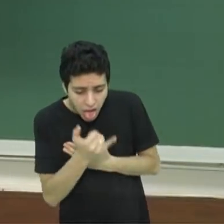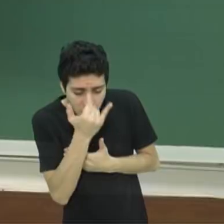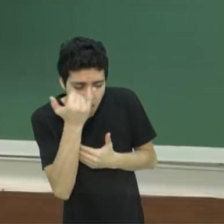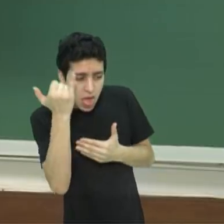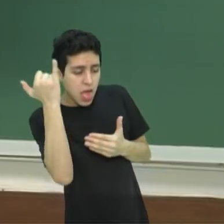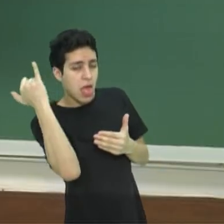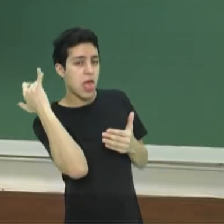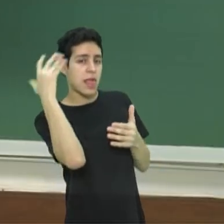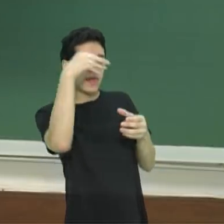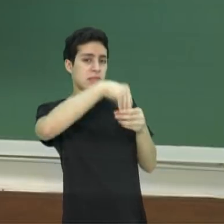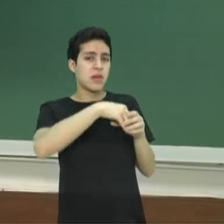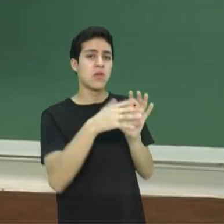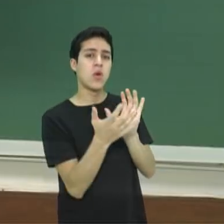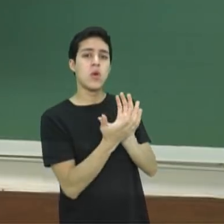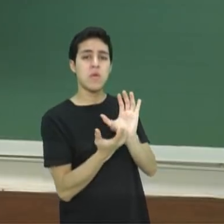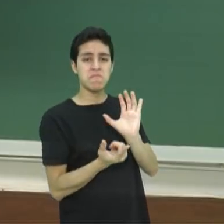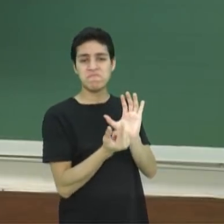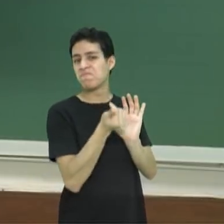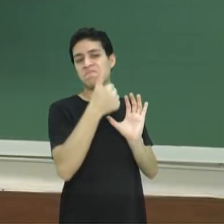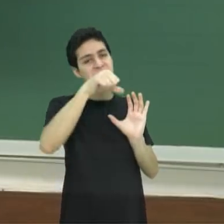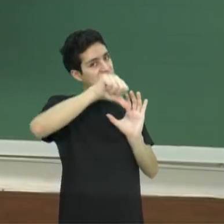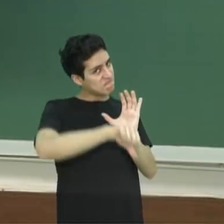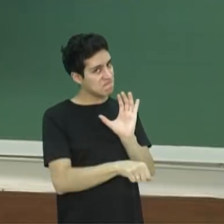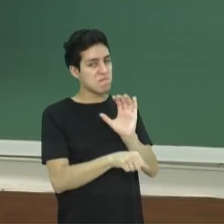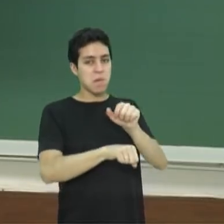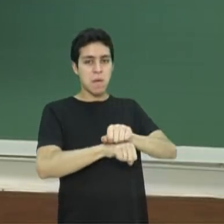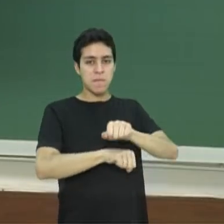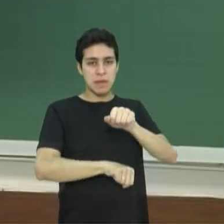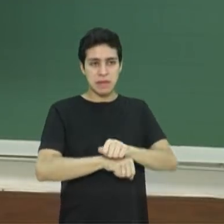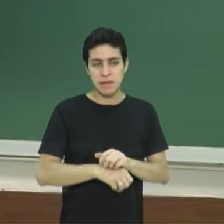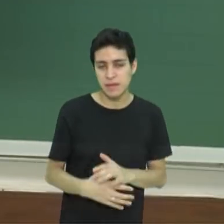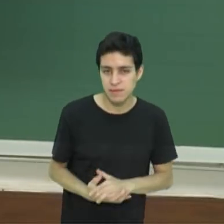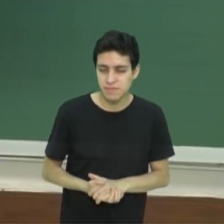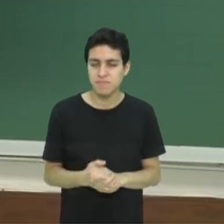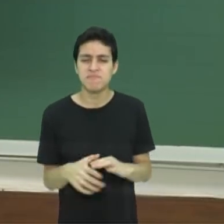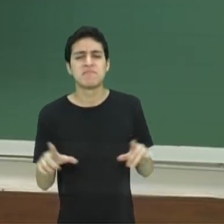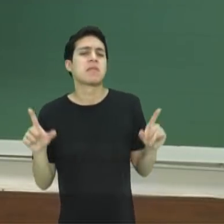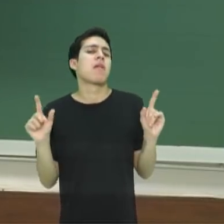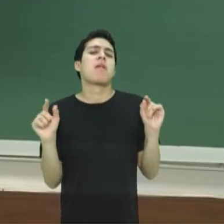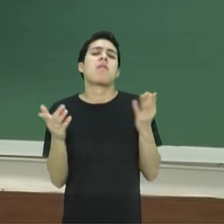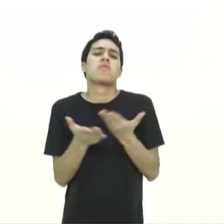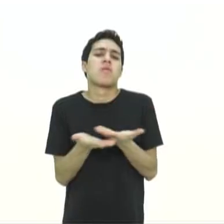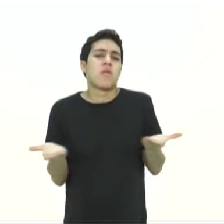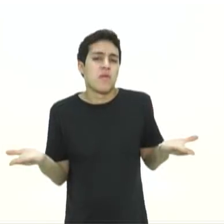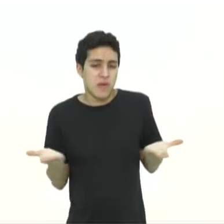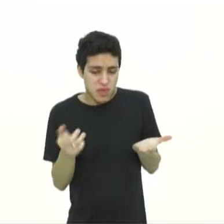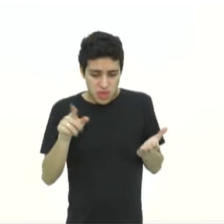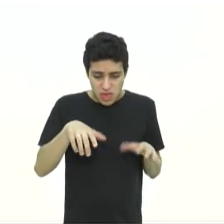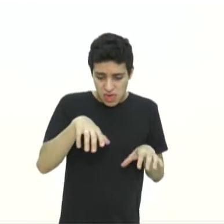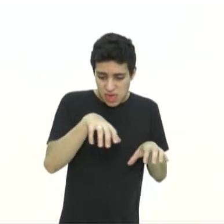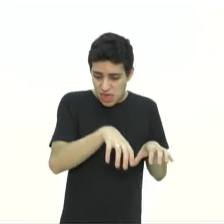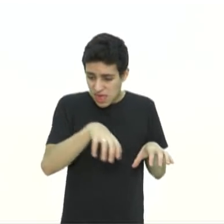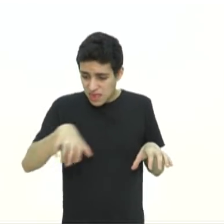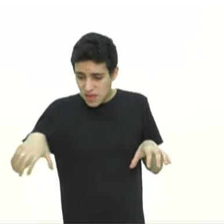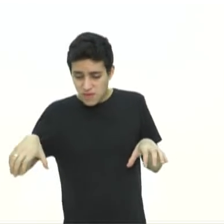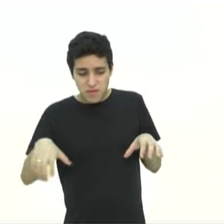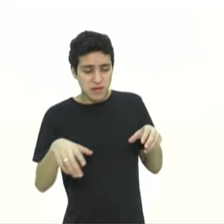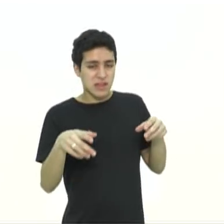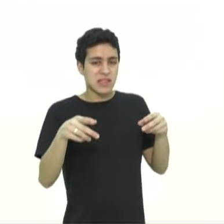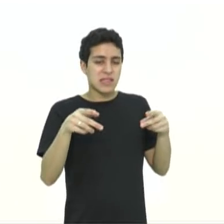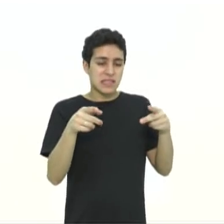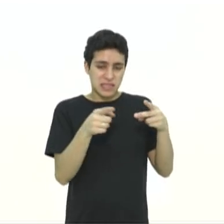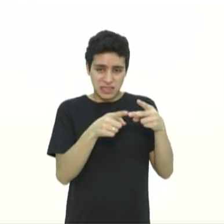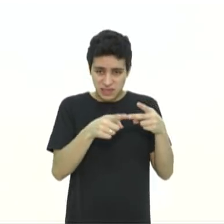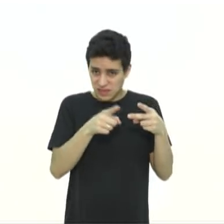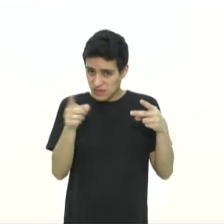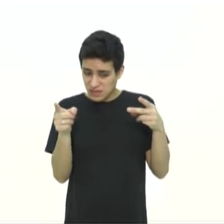aí as estatísticas da pobreza. Então, o que nós vimos hoje na aula foram os setores secundário e terciário da